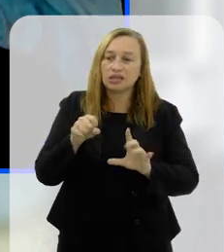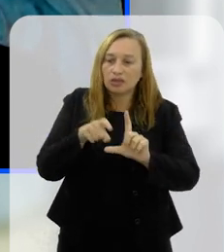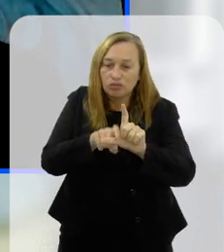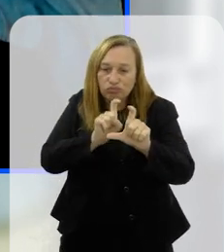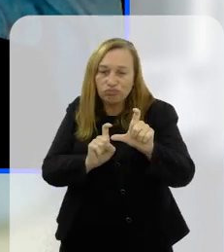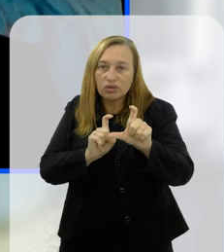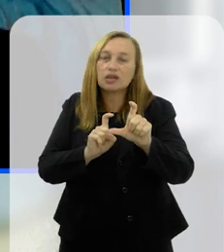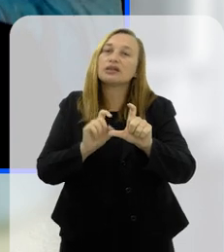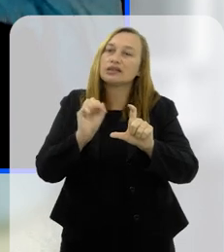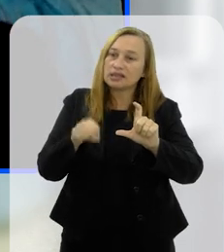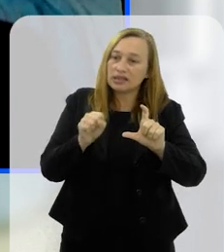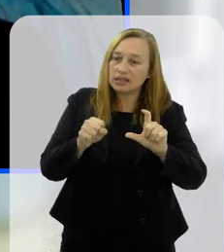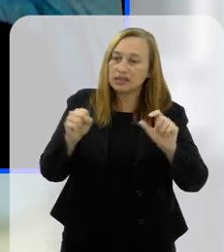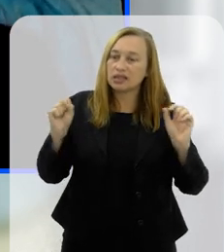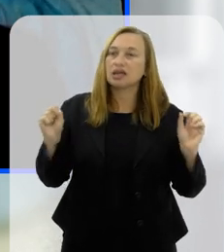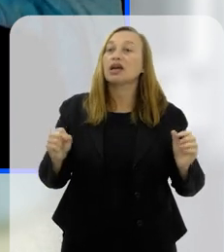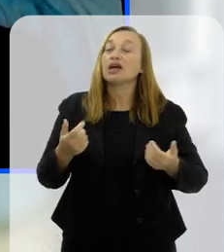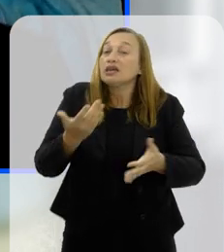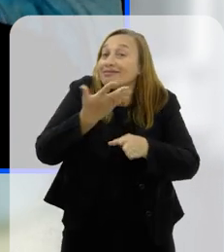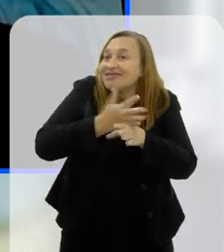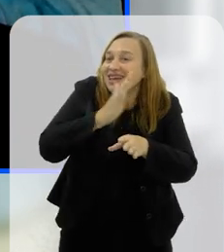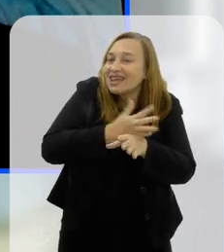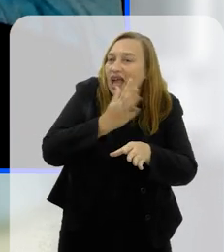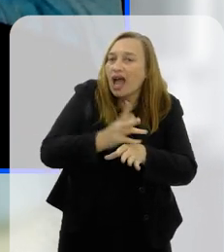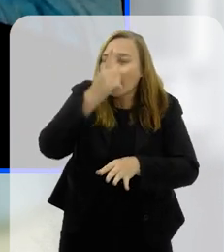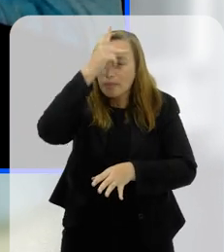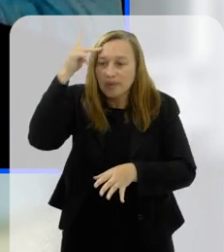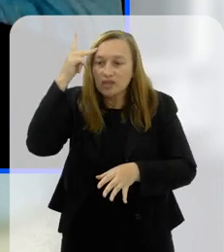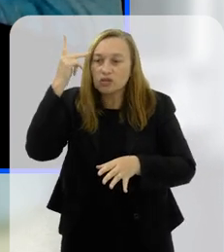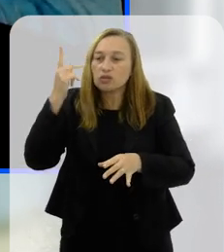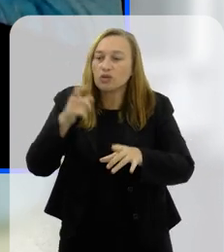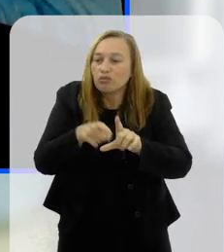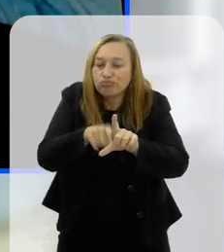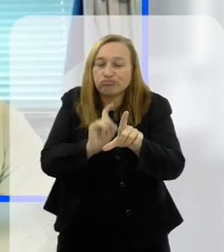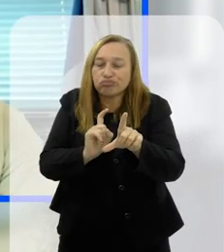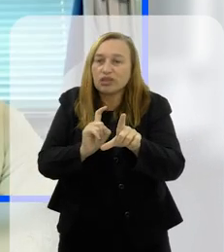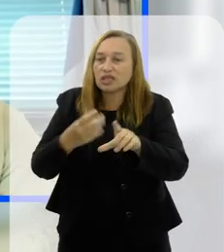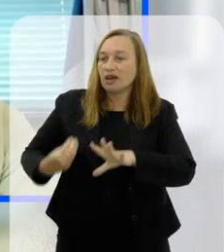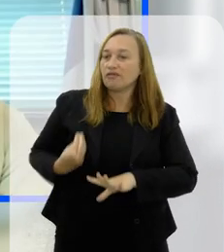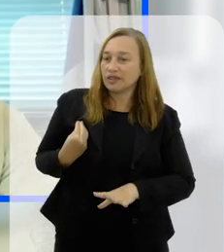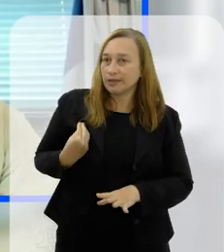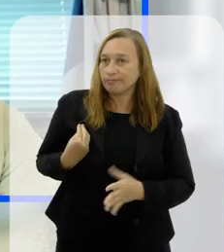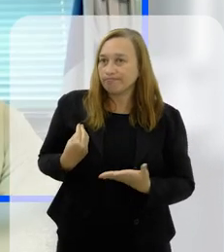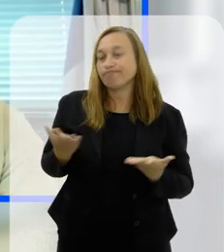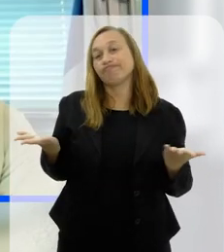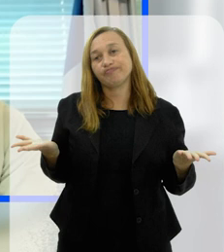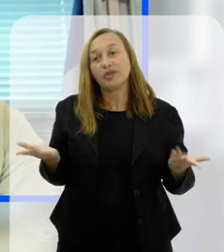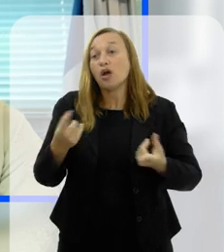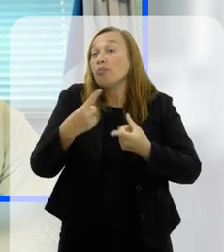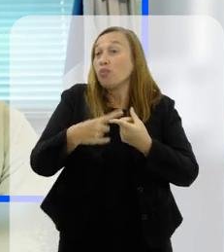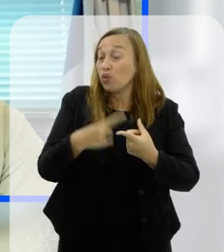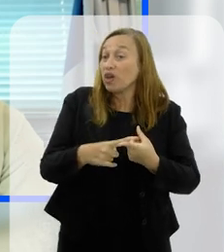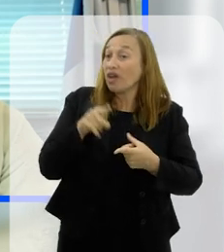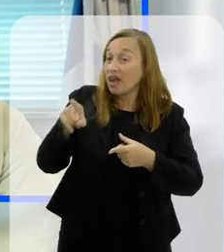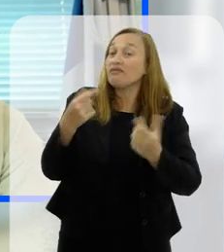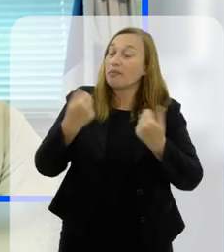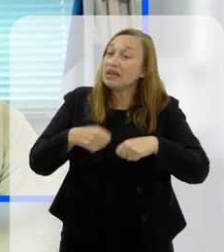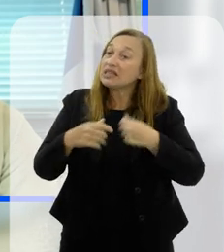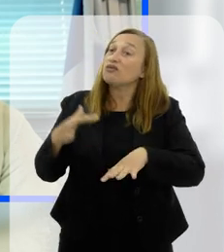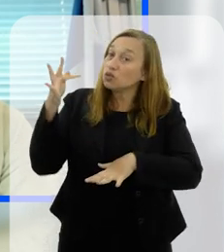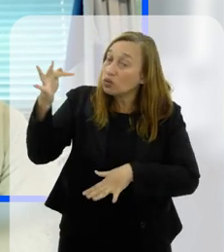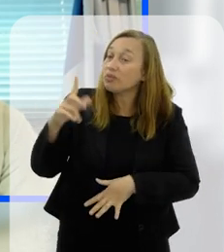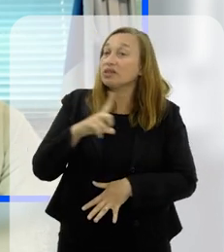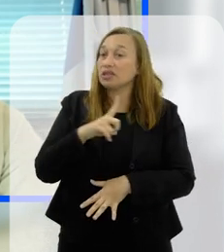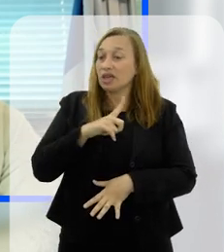autonomia porque o que que você você tem que treinar essa pessoa para que ela tenha autonomia e independência na vida porque ela vai